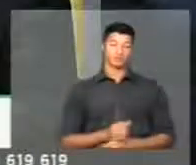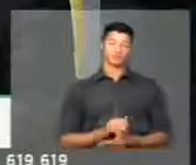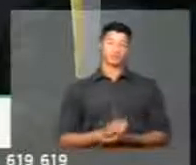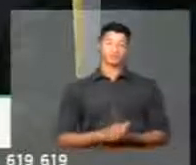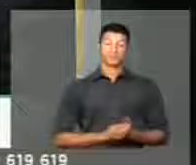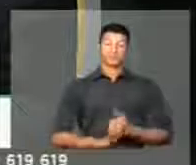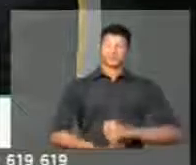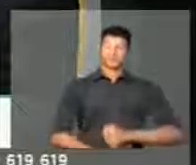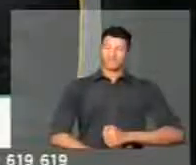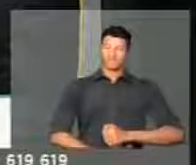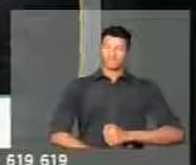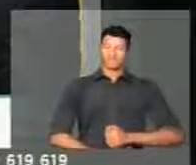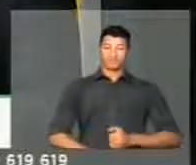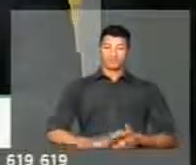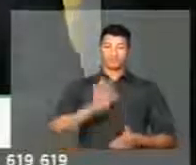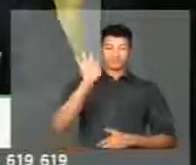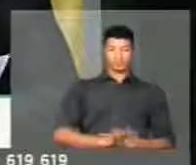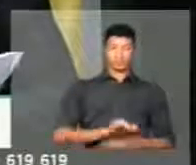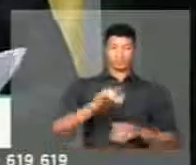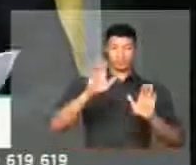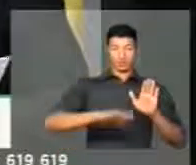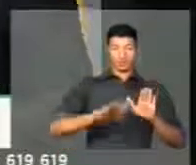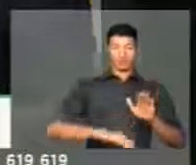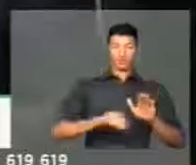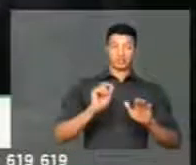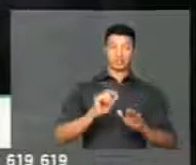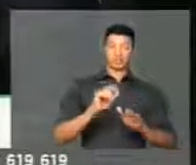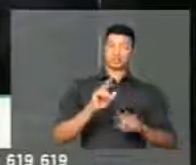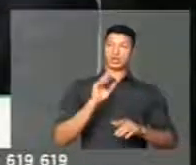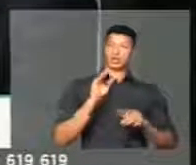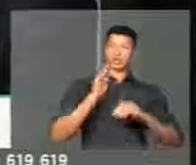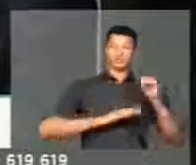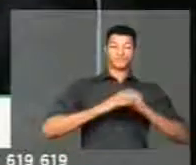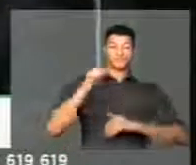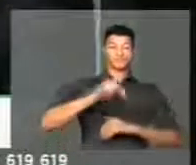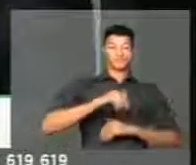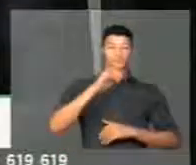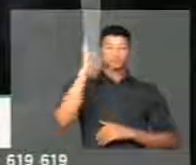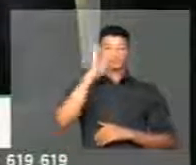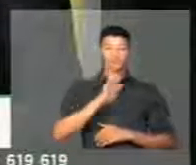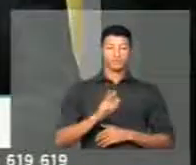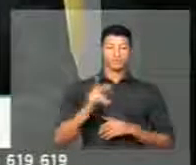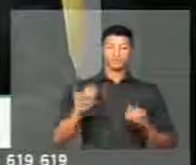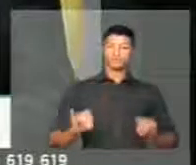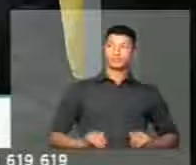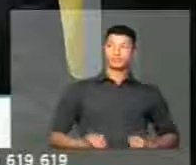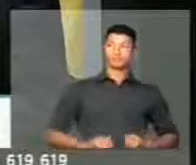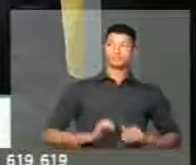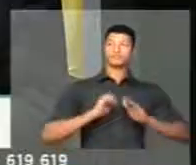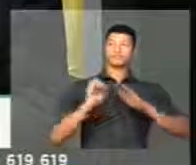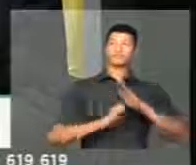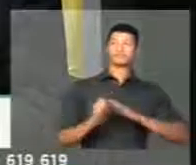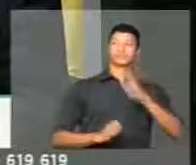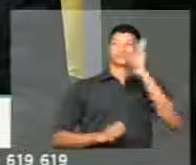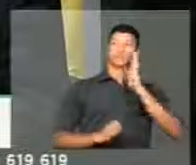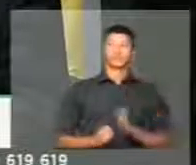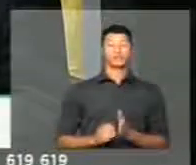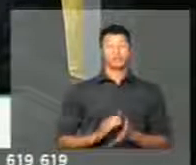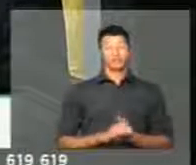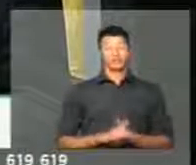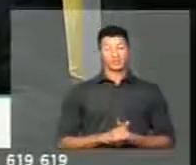sul-americanos, com taxa inferior àquela que é praticada para as sofridas empresas